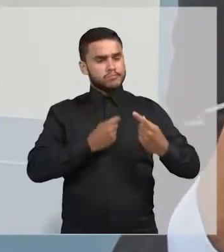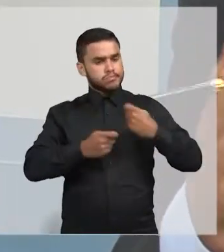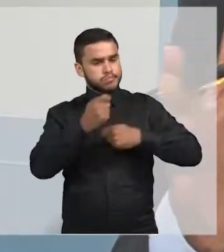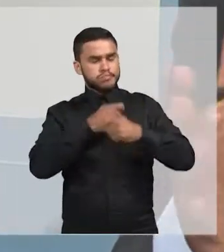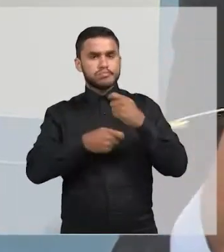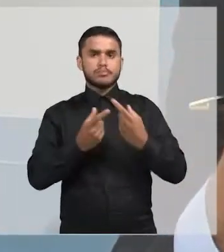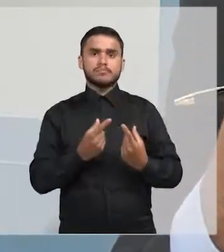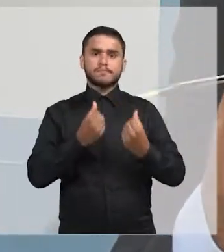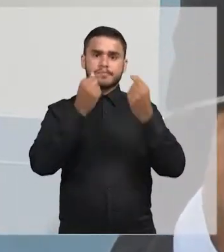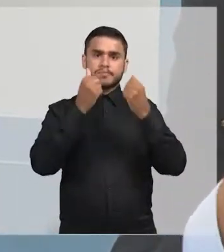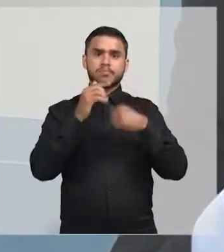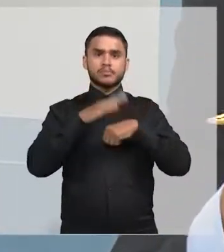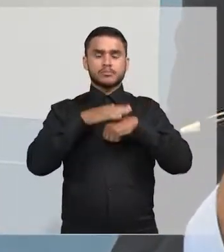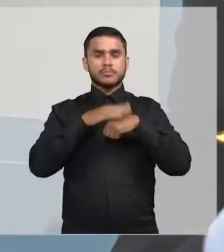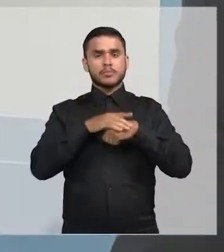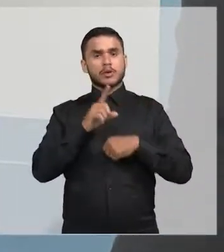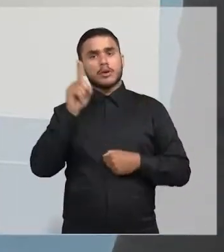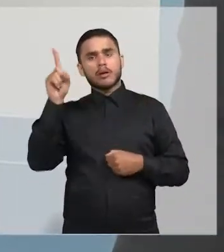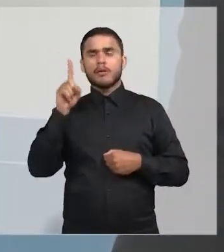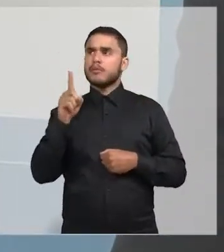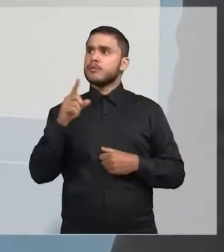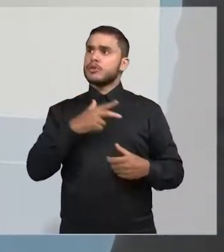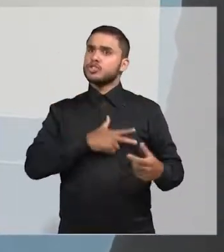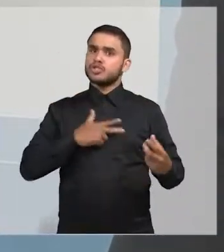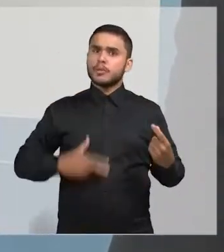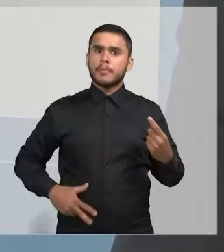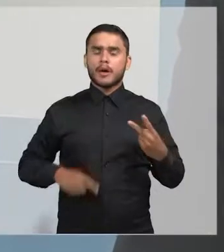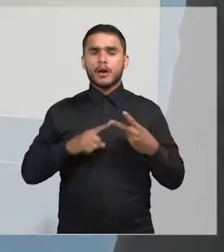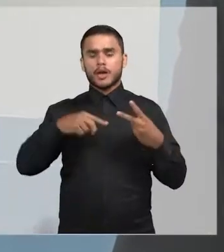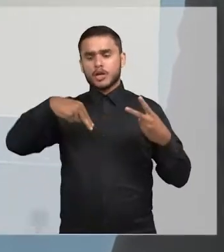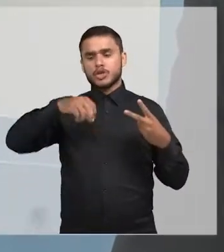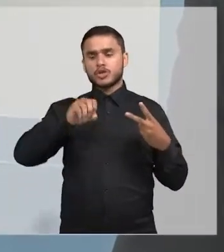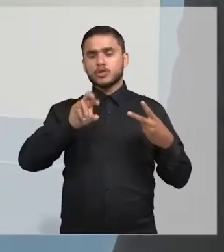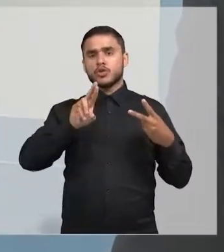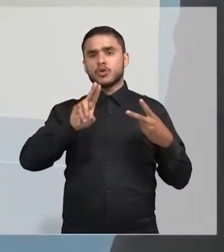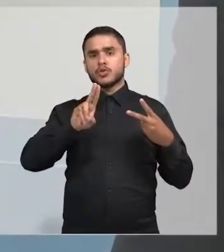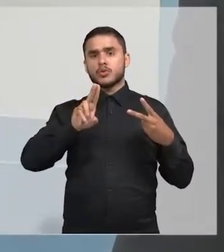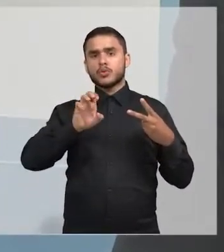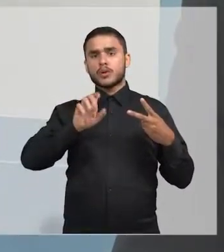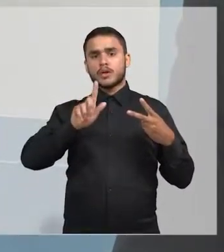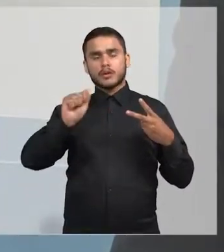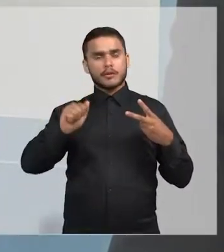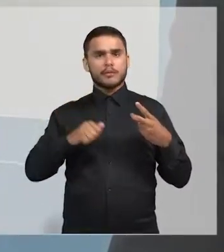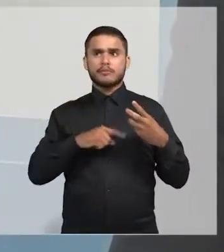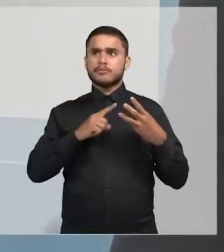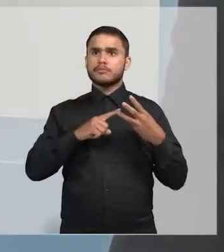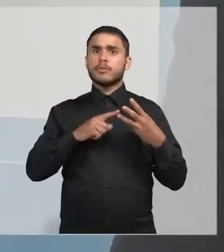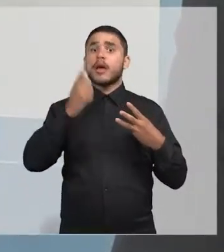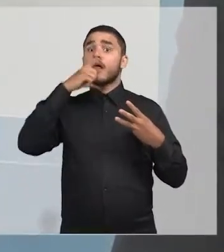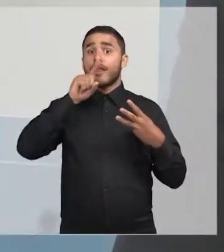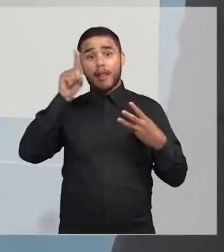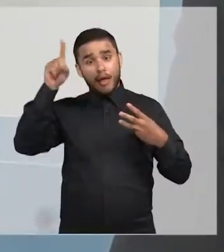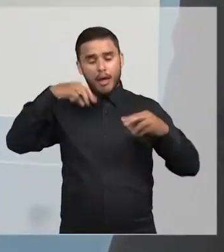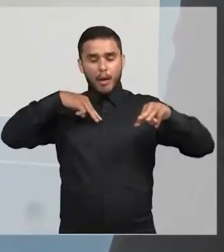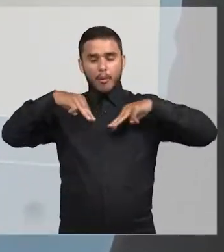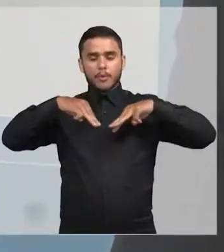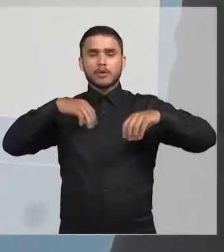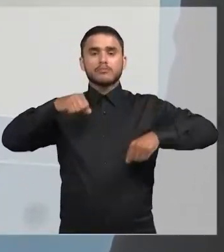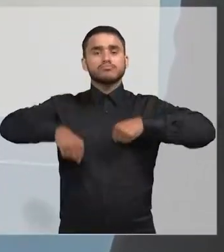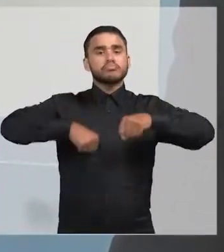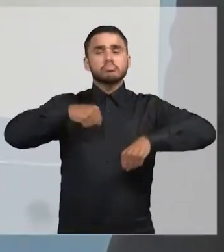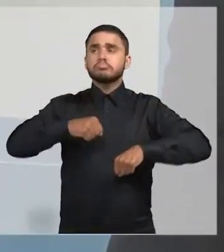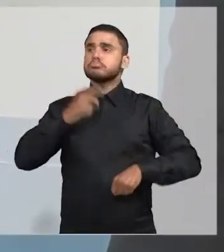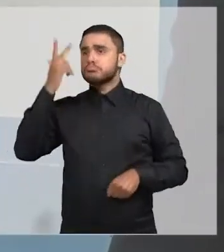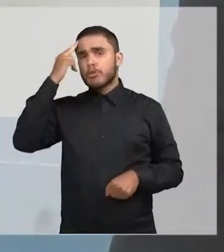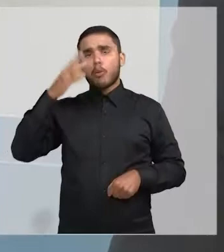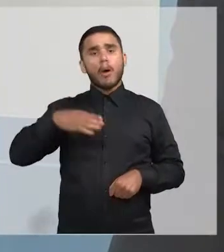países ali da Escandinávia, todos eles são social-democrata. É lá que um ministro anda de bicicleta, é que o ministro cumpre as funções